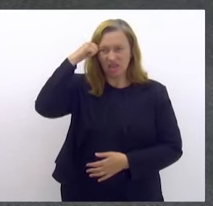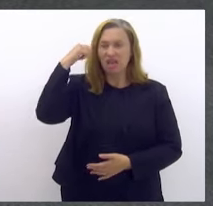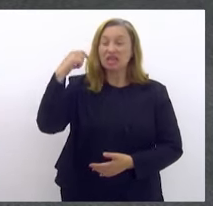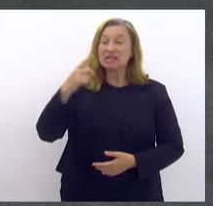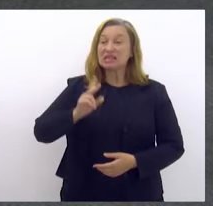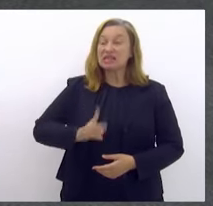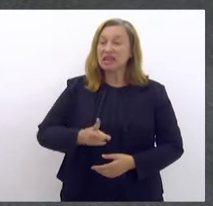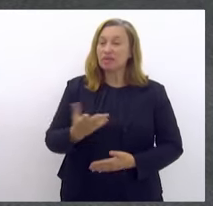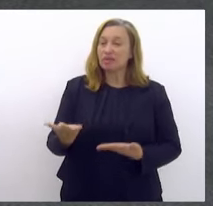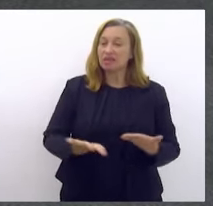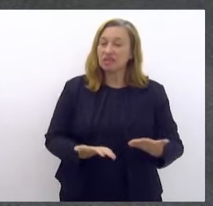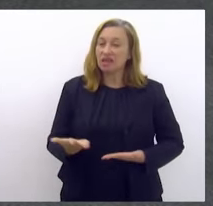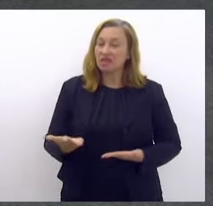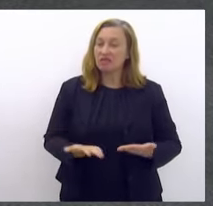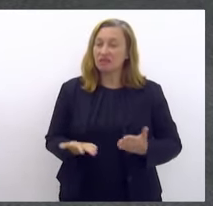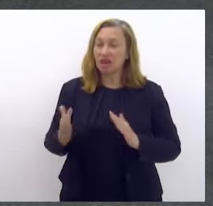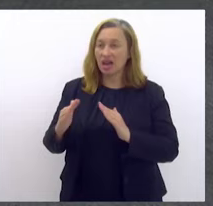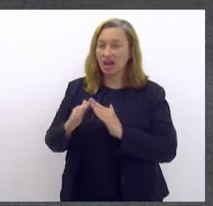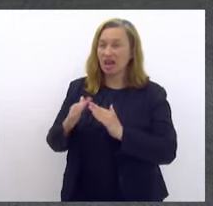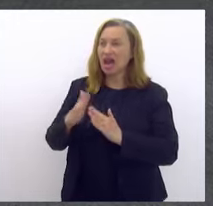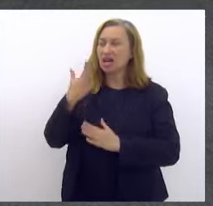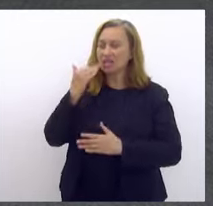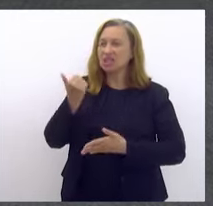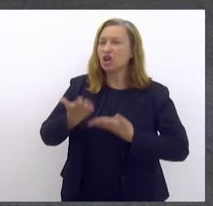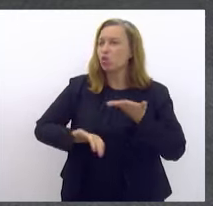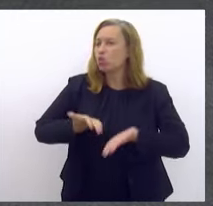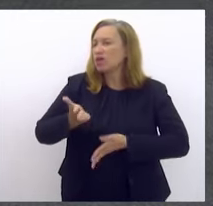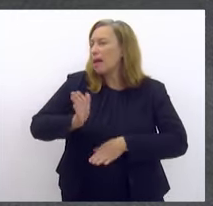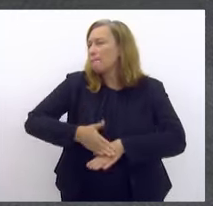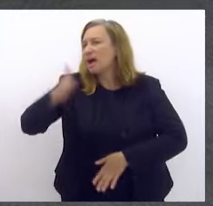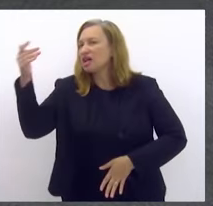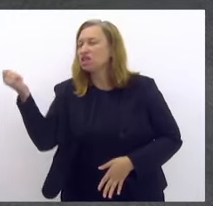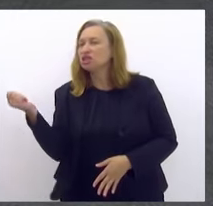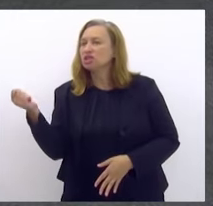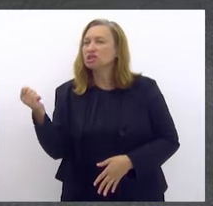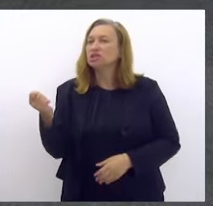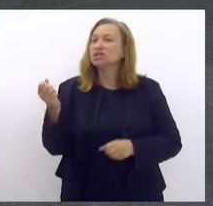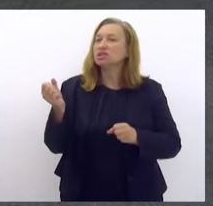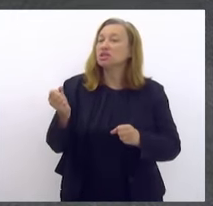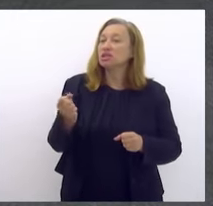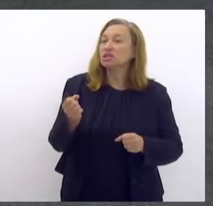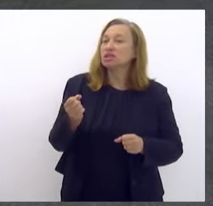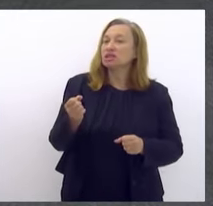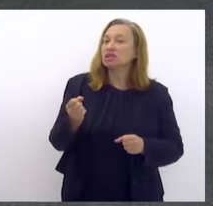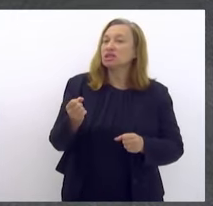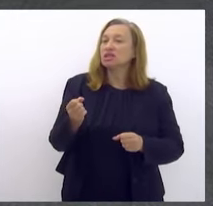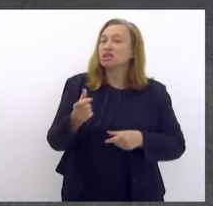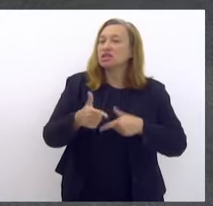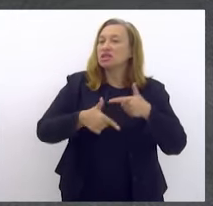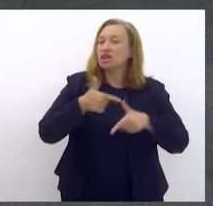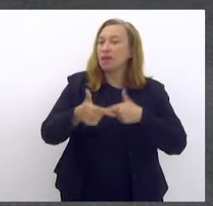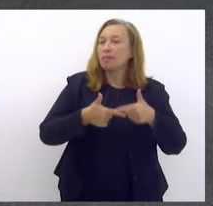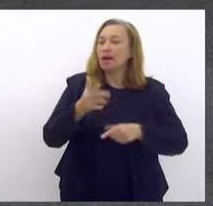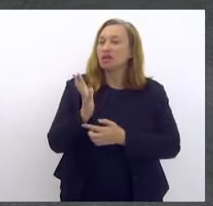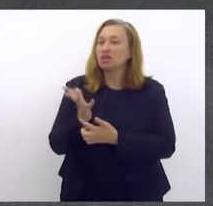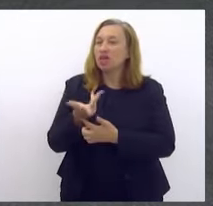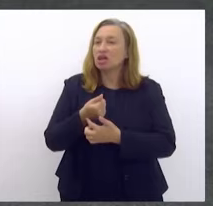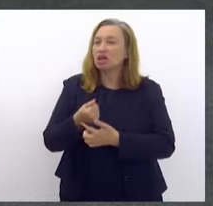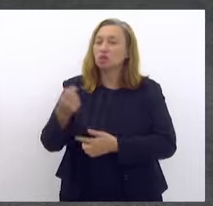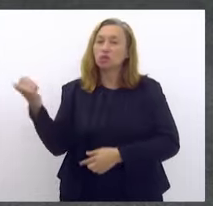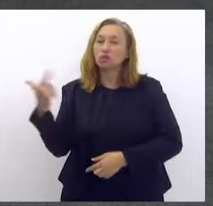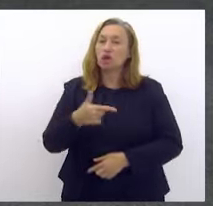inteira, tenho certeza que sei cuidar muito mais dessas obras de arte do que muitos homens brancos que aqui